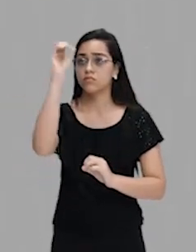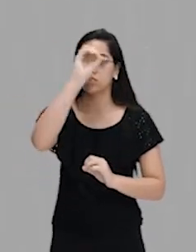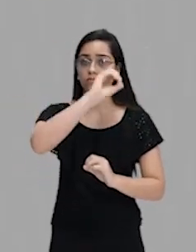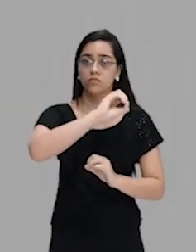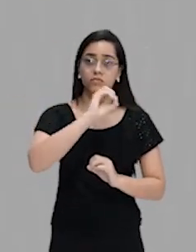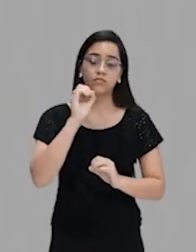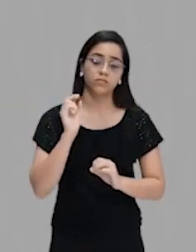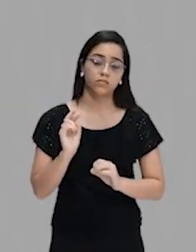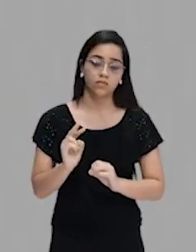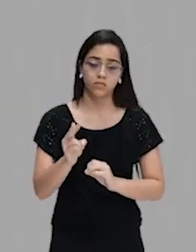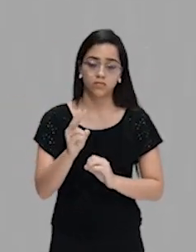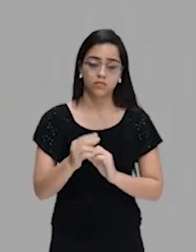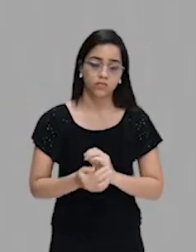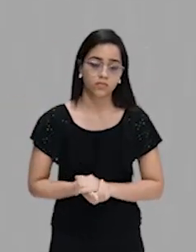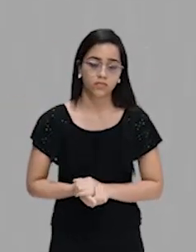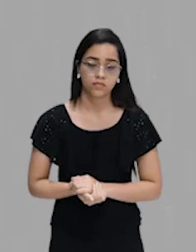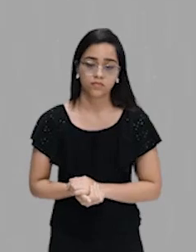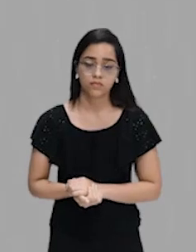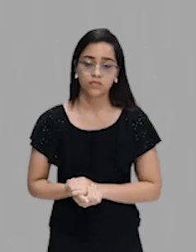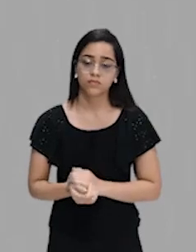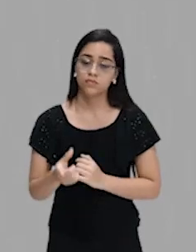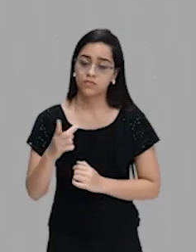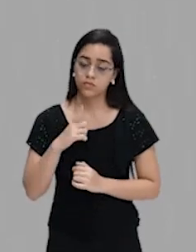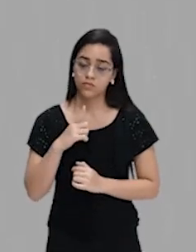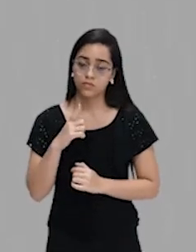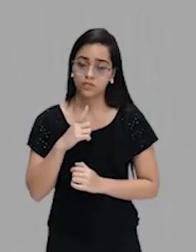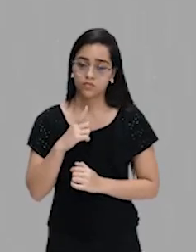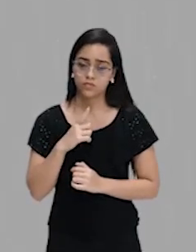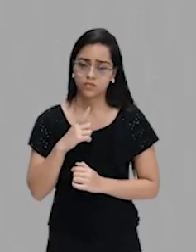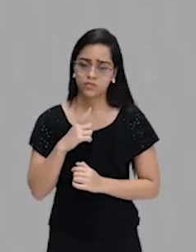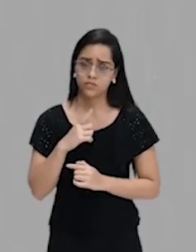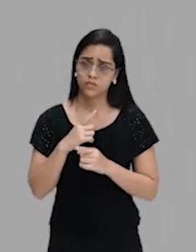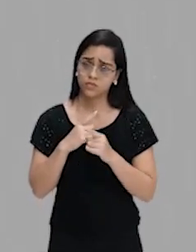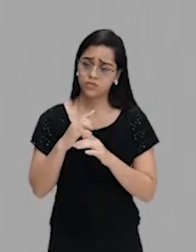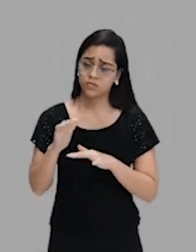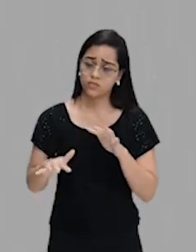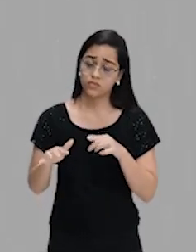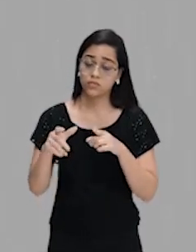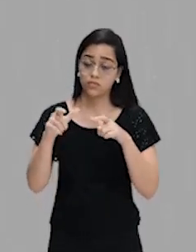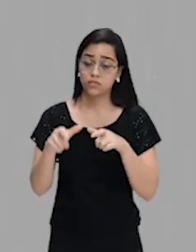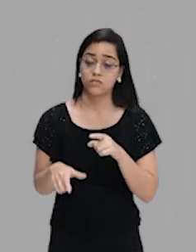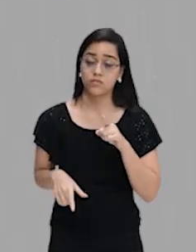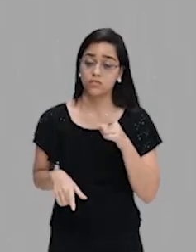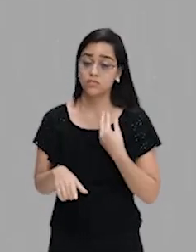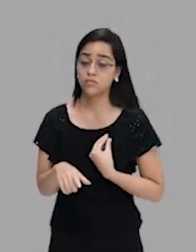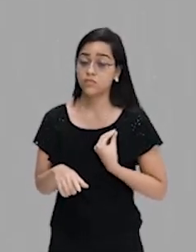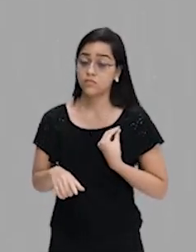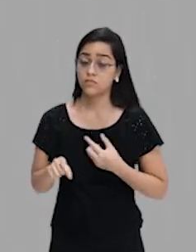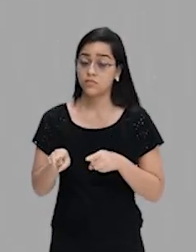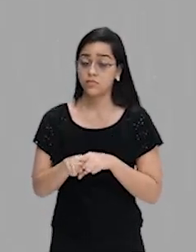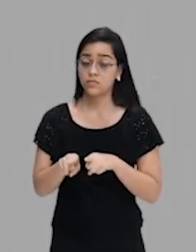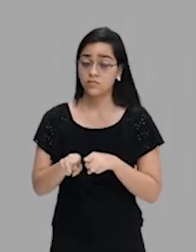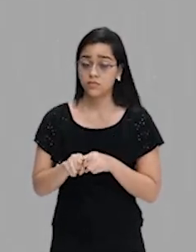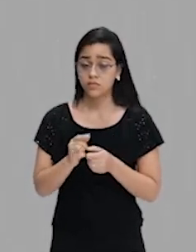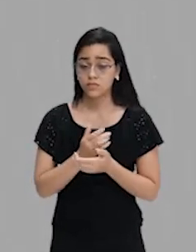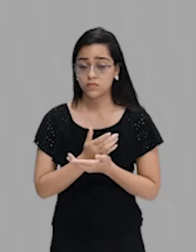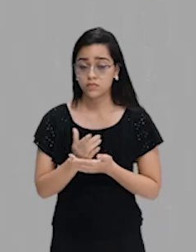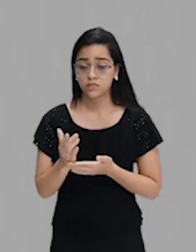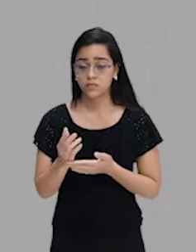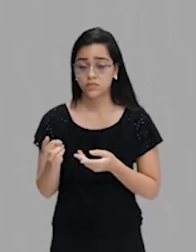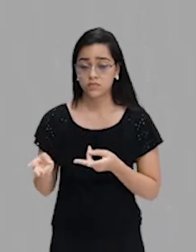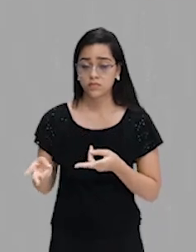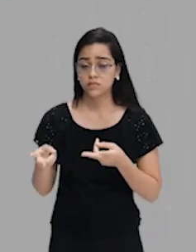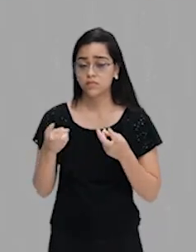ok? Então, esse é o comportamento dependendo do local em que você esteja. E esses comportamentos você também começa a